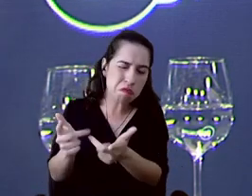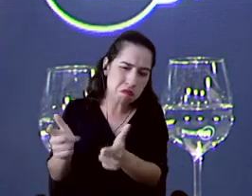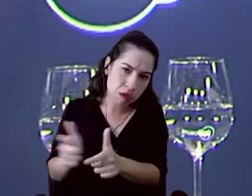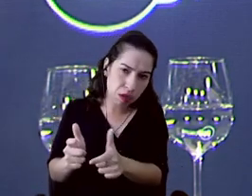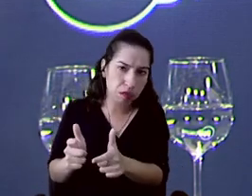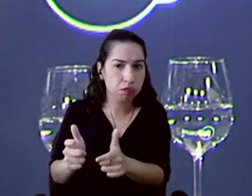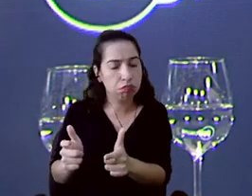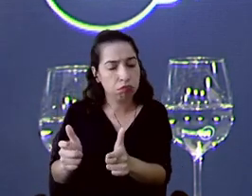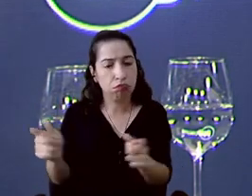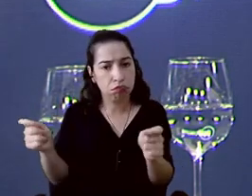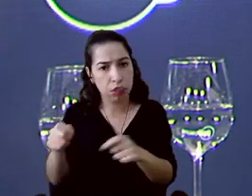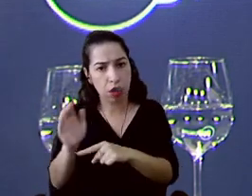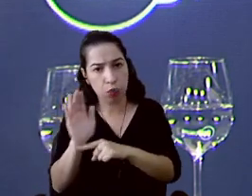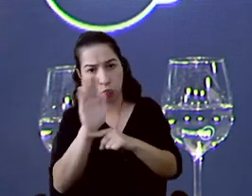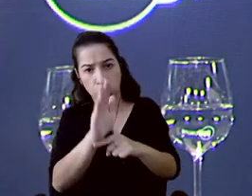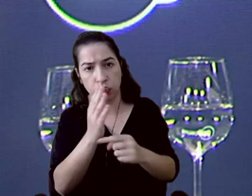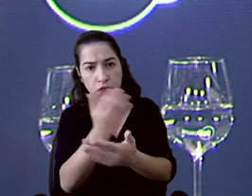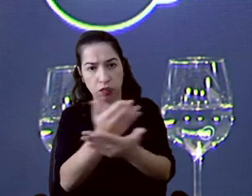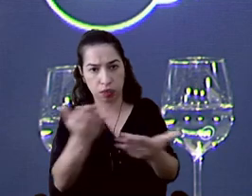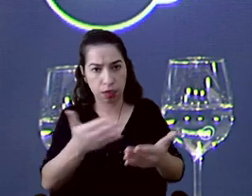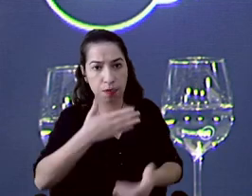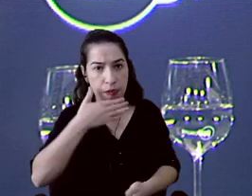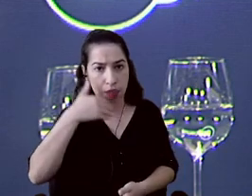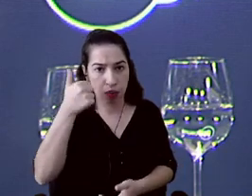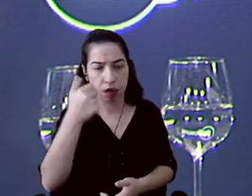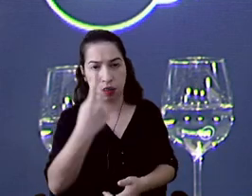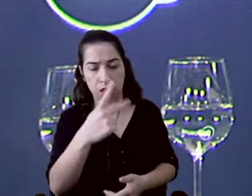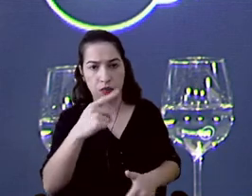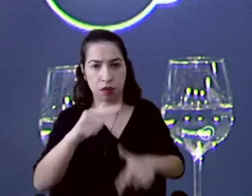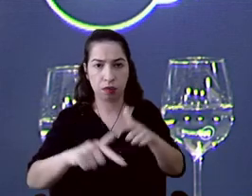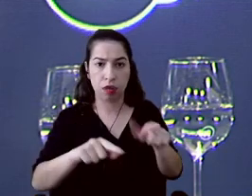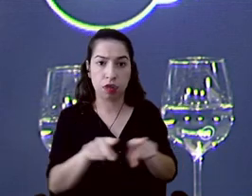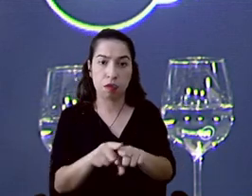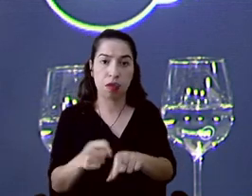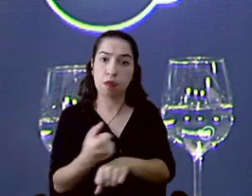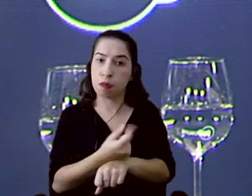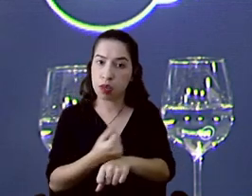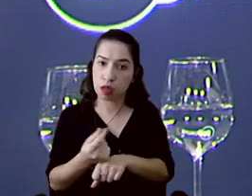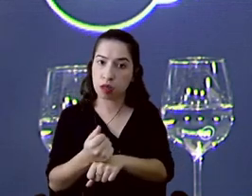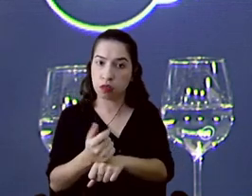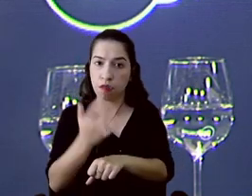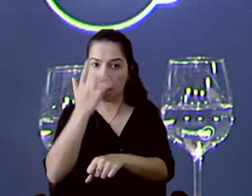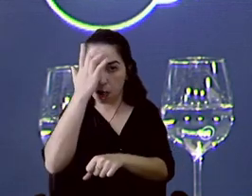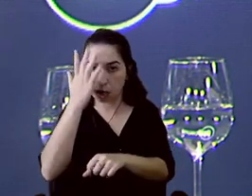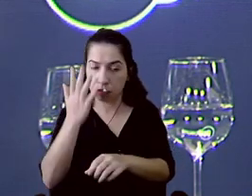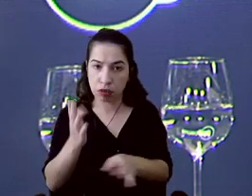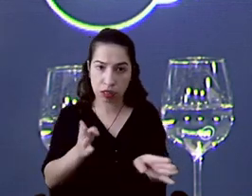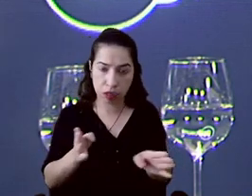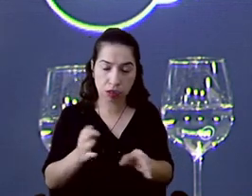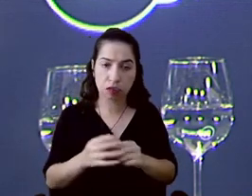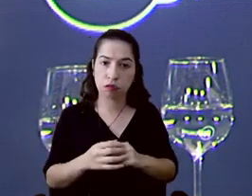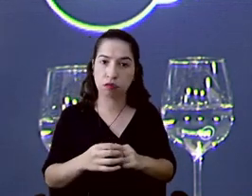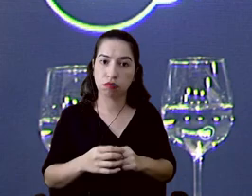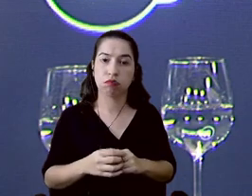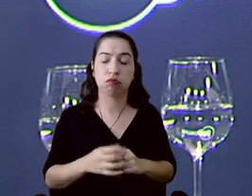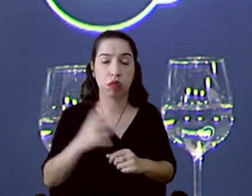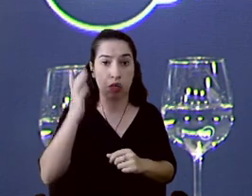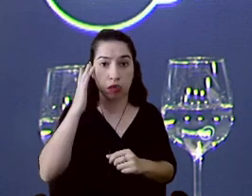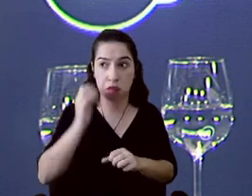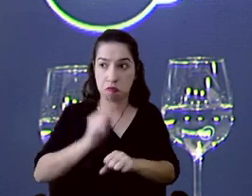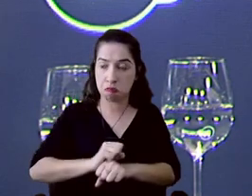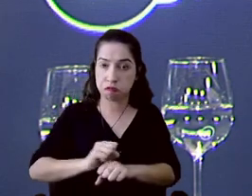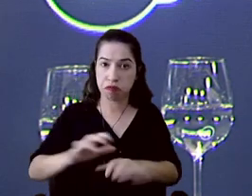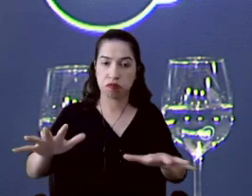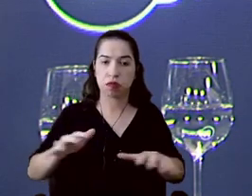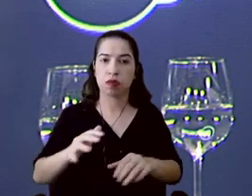ajudem vocês a melhorar a operação de vocês com preços também mais acessíveis né acho que também tava num bom onde tava tudo